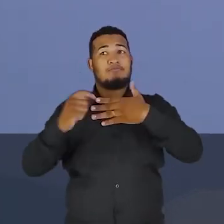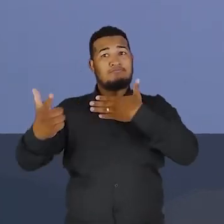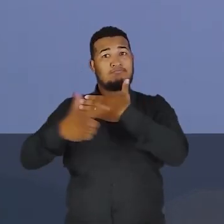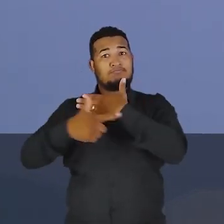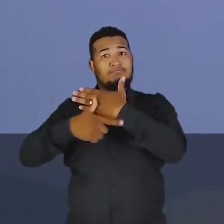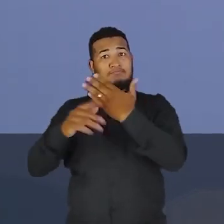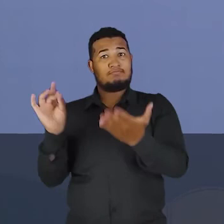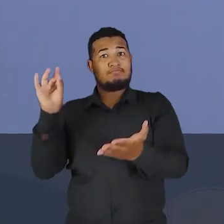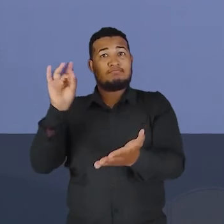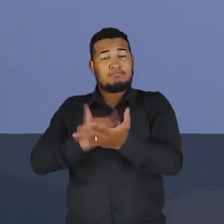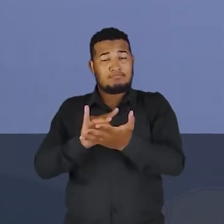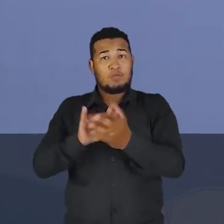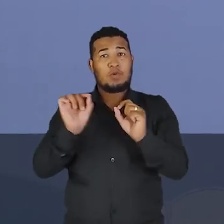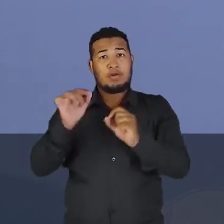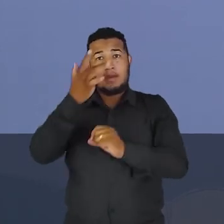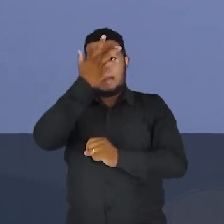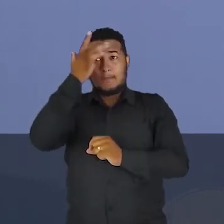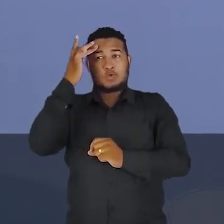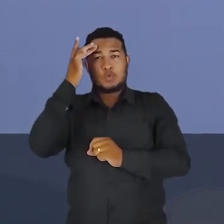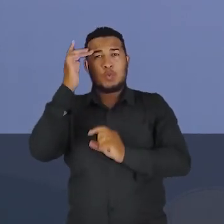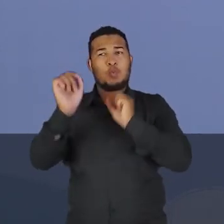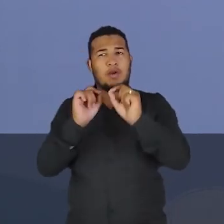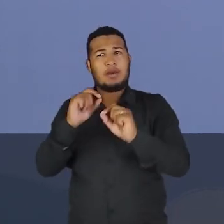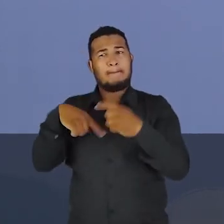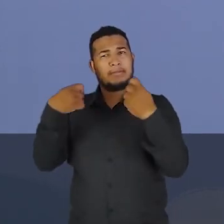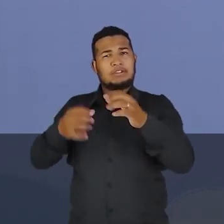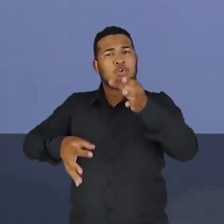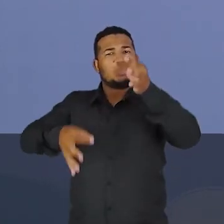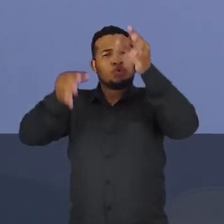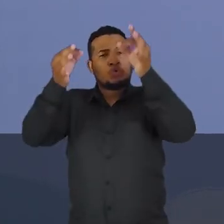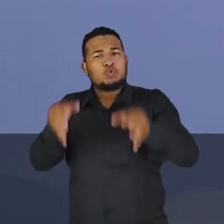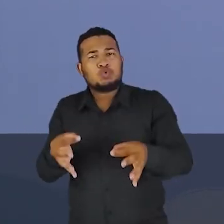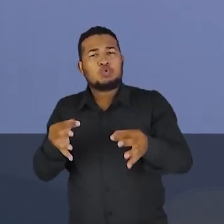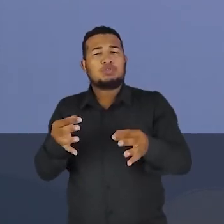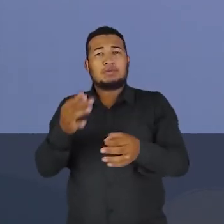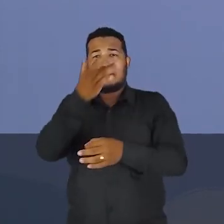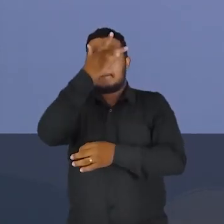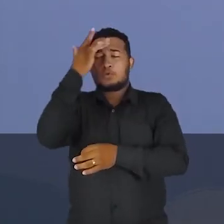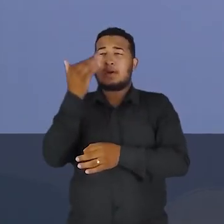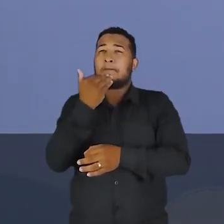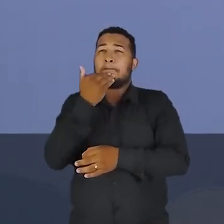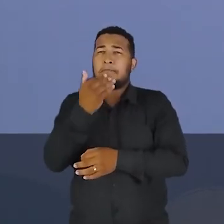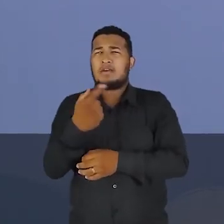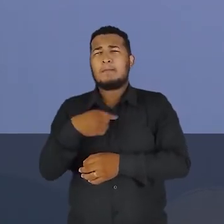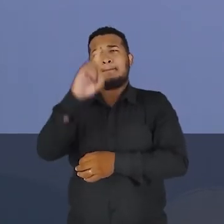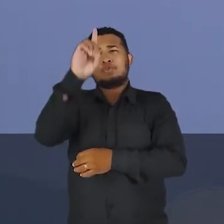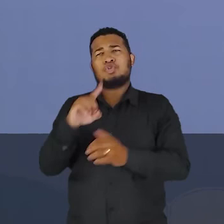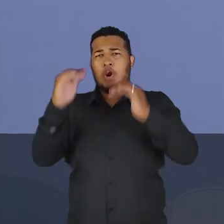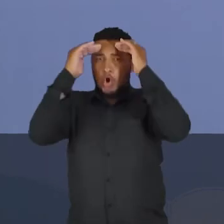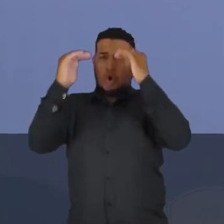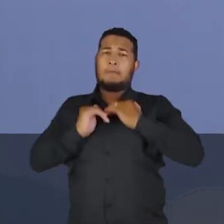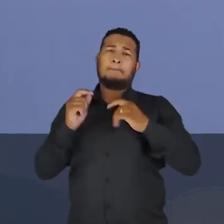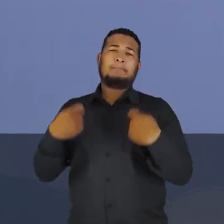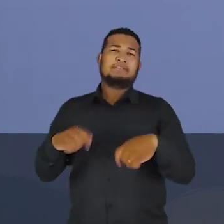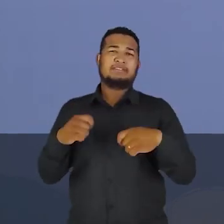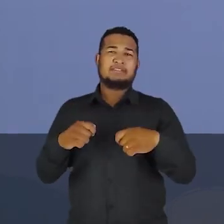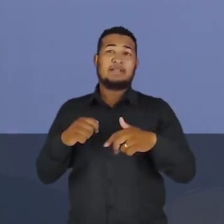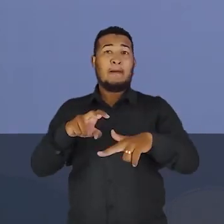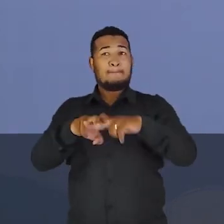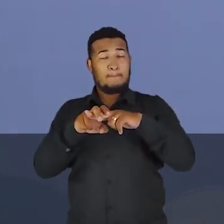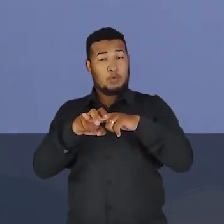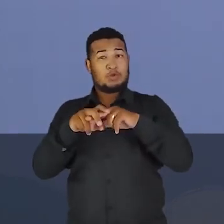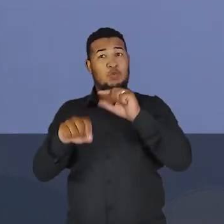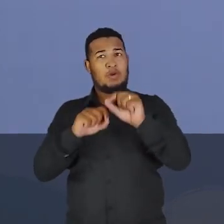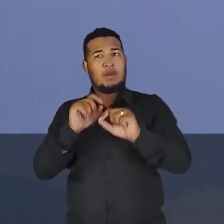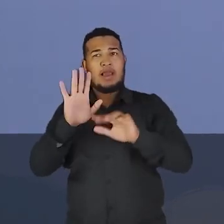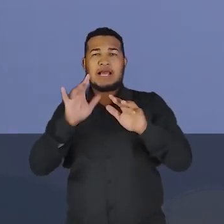real daquele que clama por justiça, daquele que pede que seus direitos sejam respeitados. Portanto, nesse